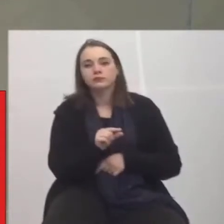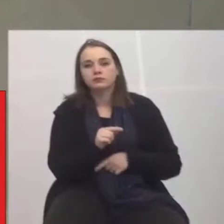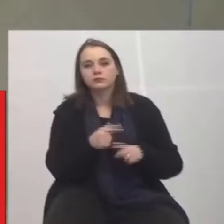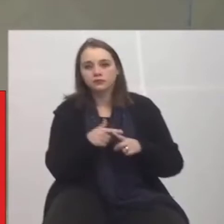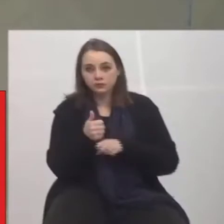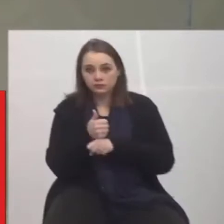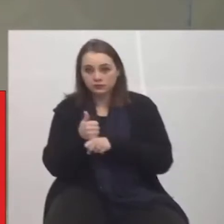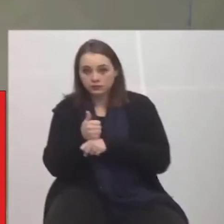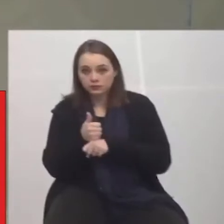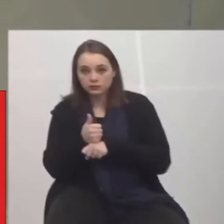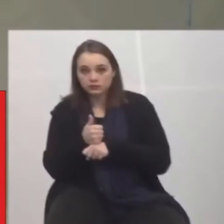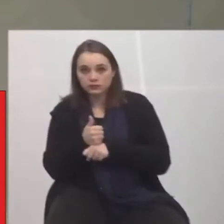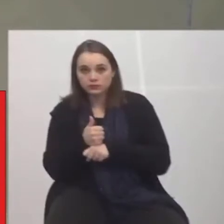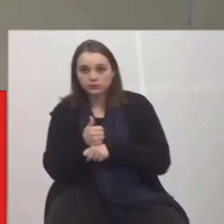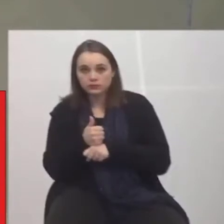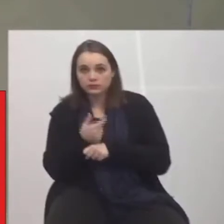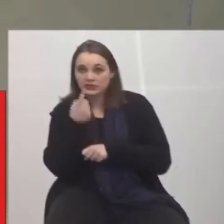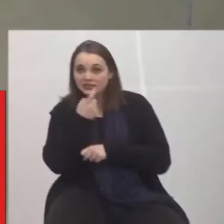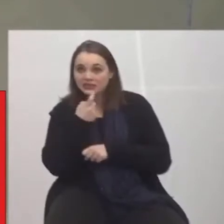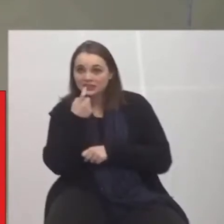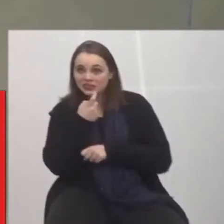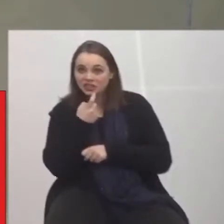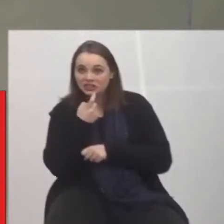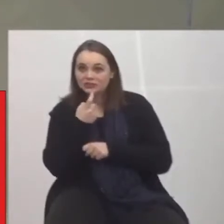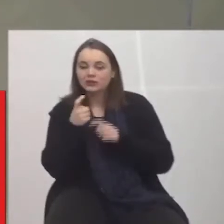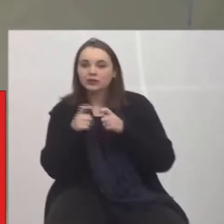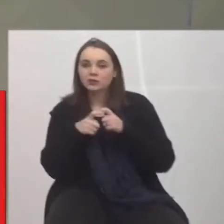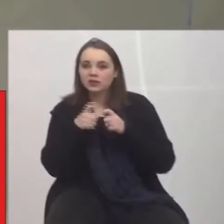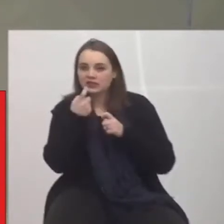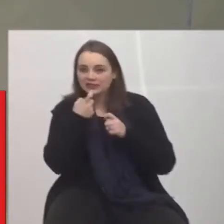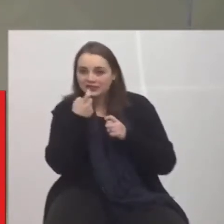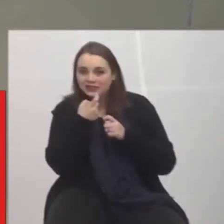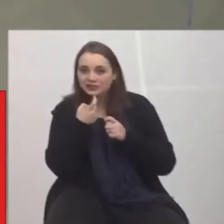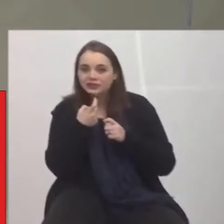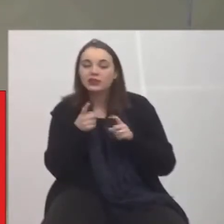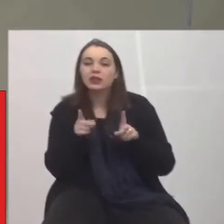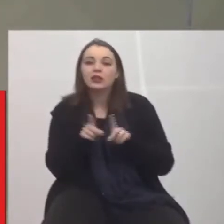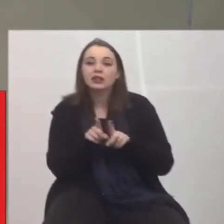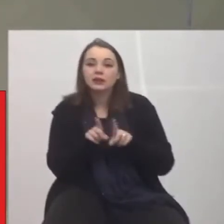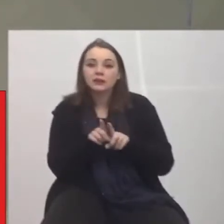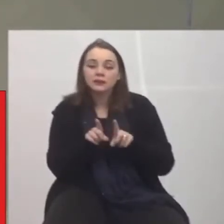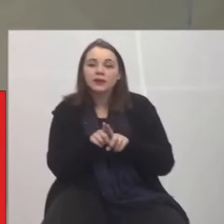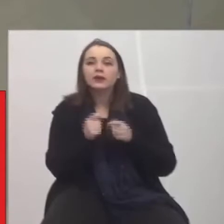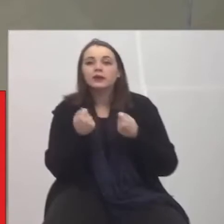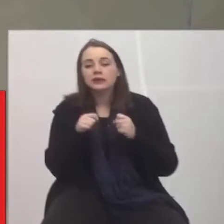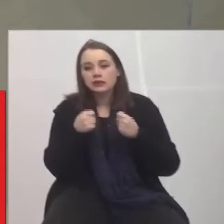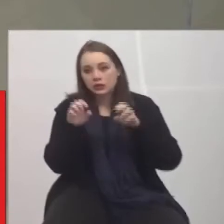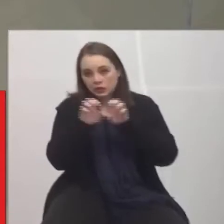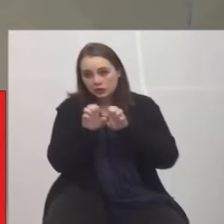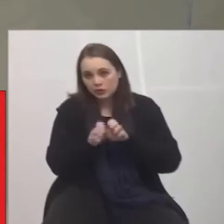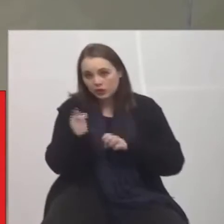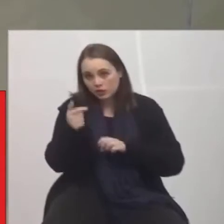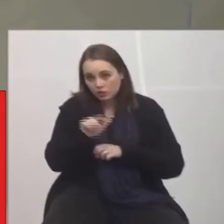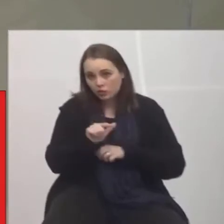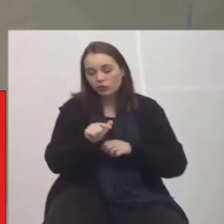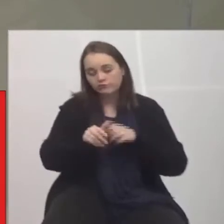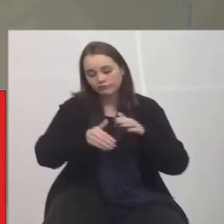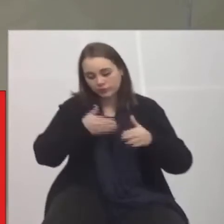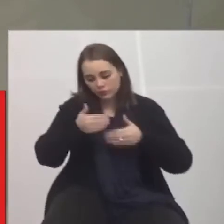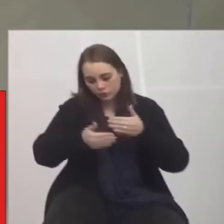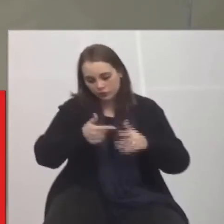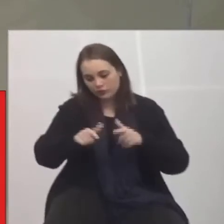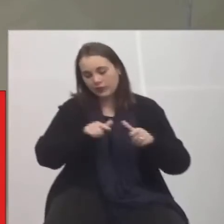profissional de dentista também teve que estruturar o seu processo de trabalho,